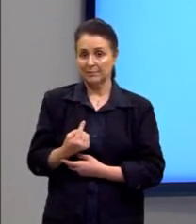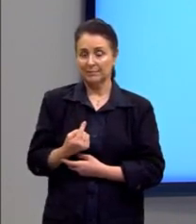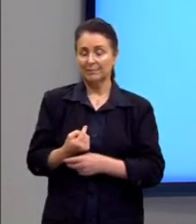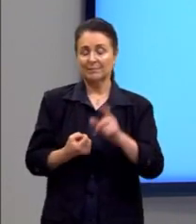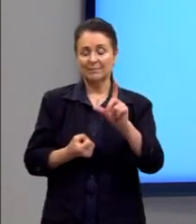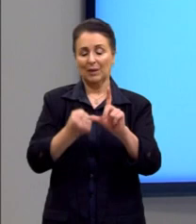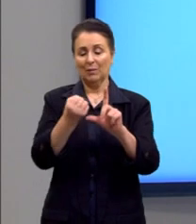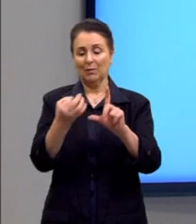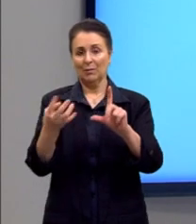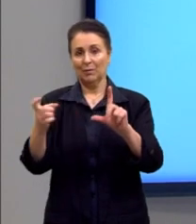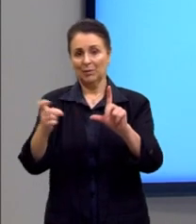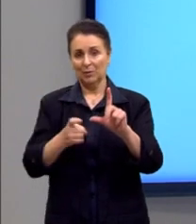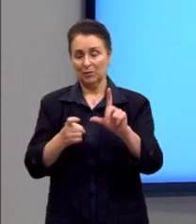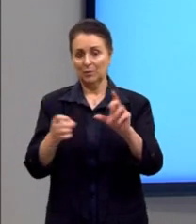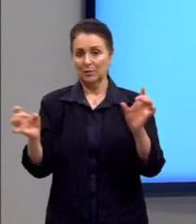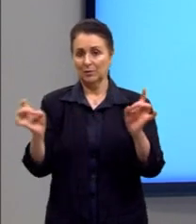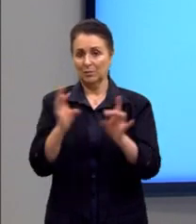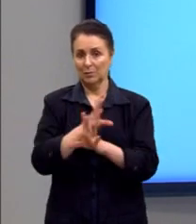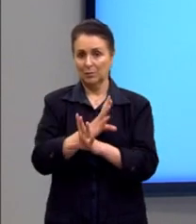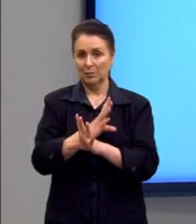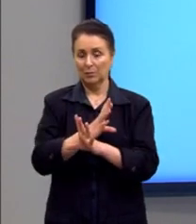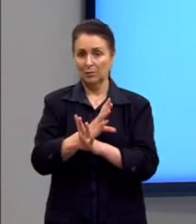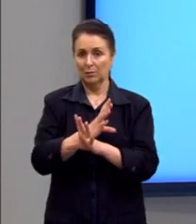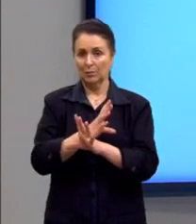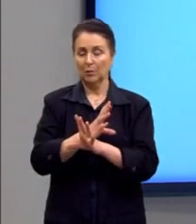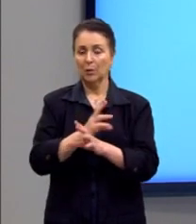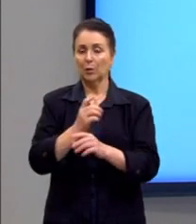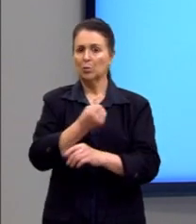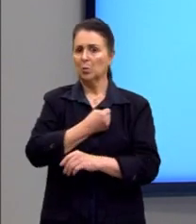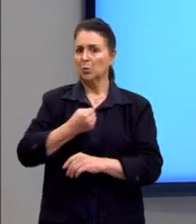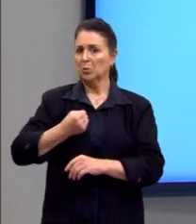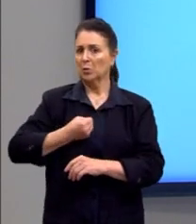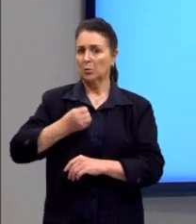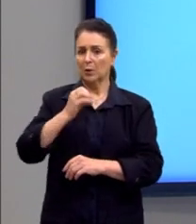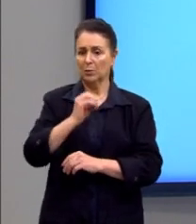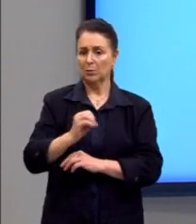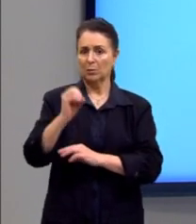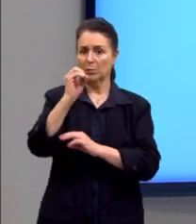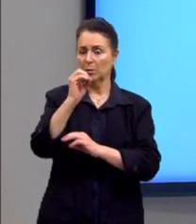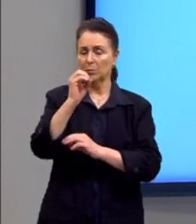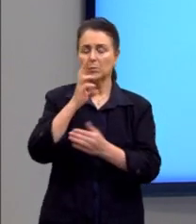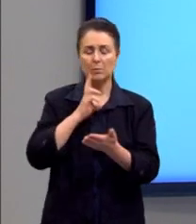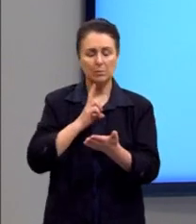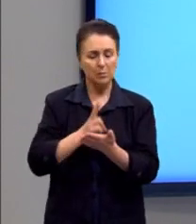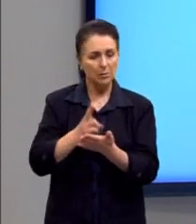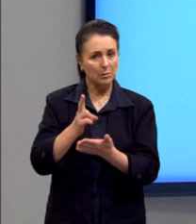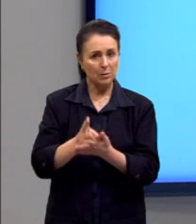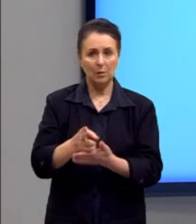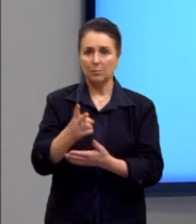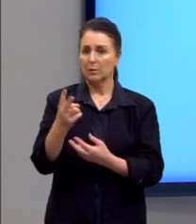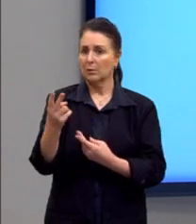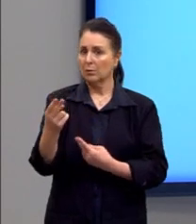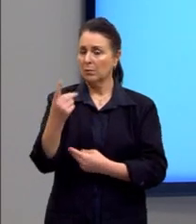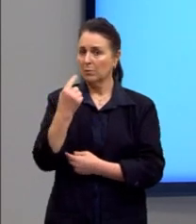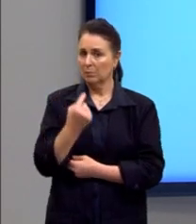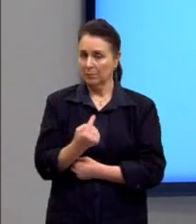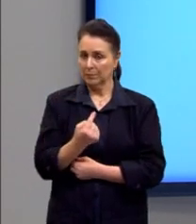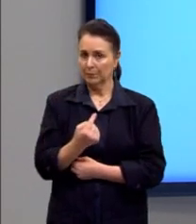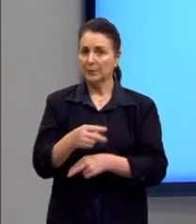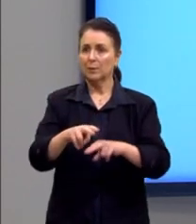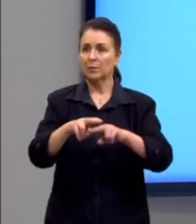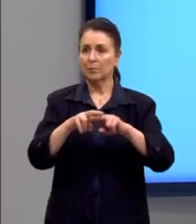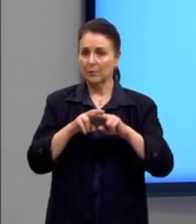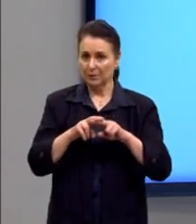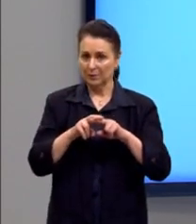logaritmo né qual o número elevado a zero sempre Vai resultar Em Um tá então por isso que